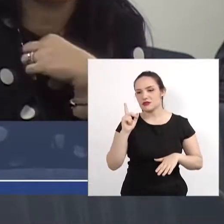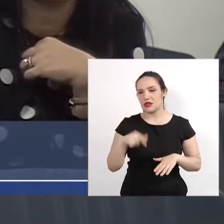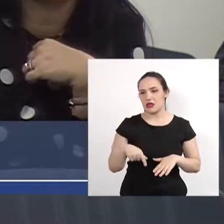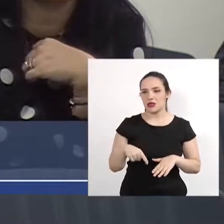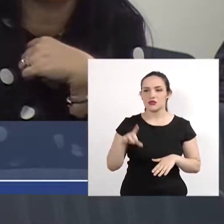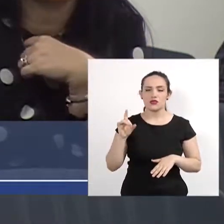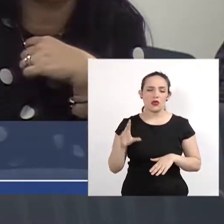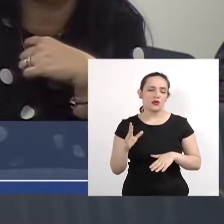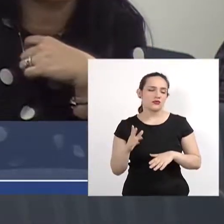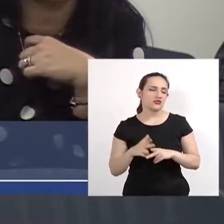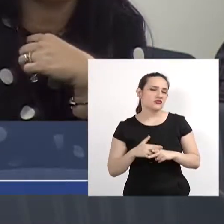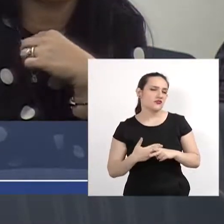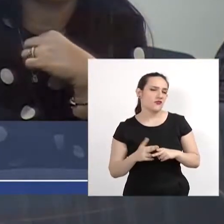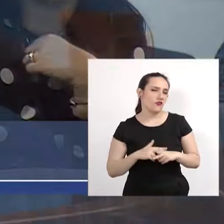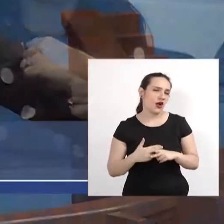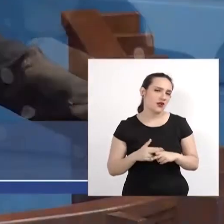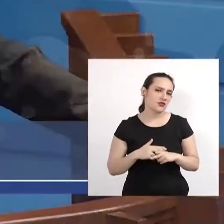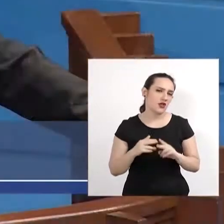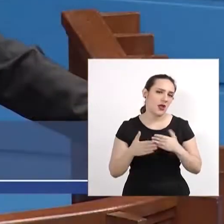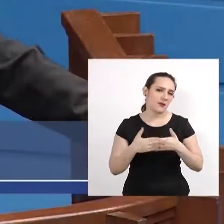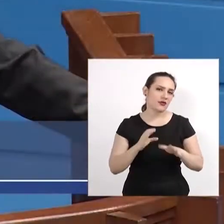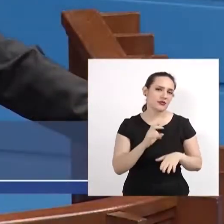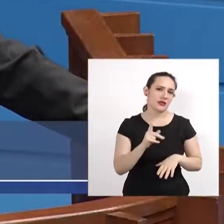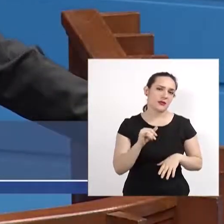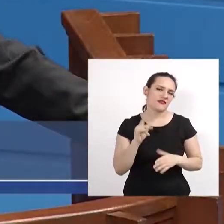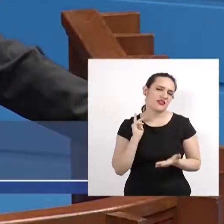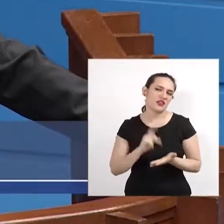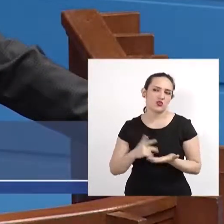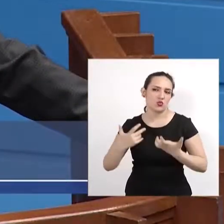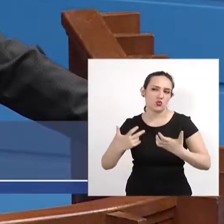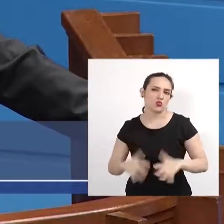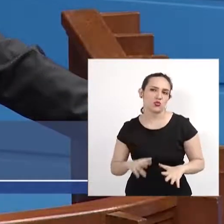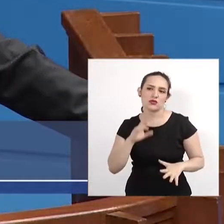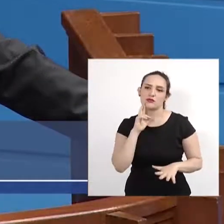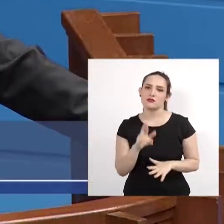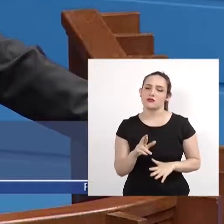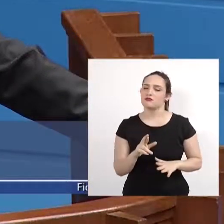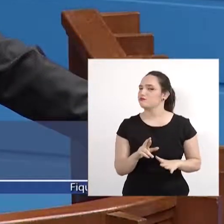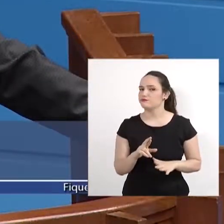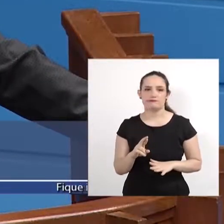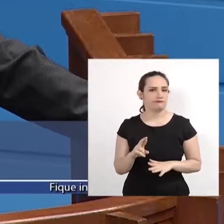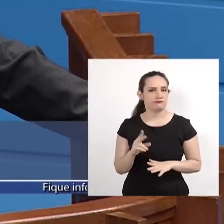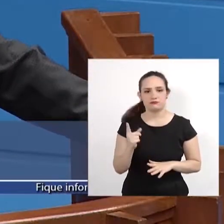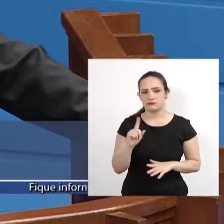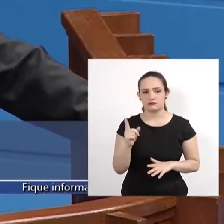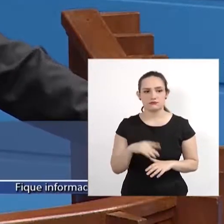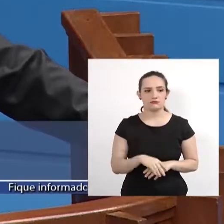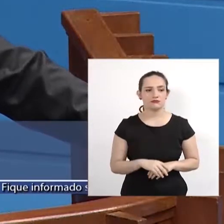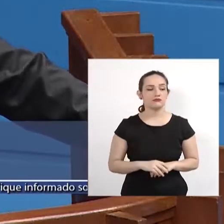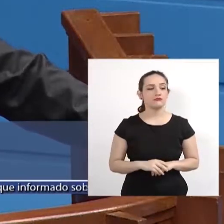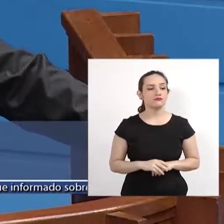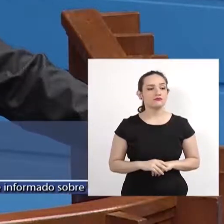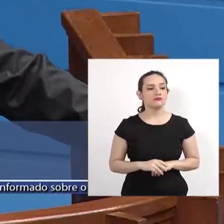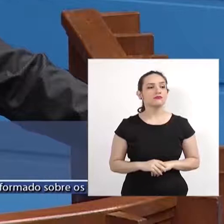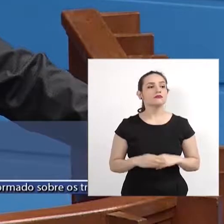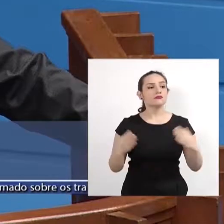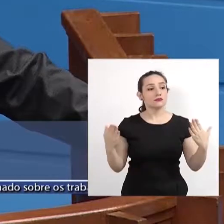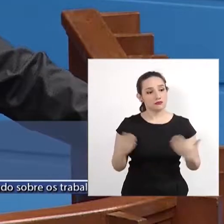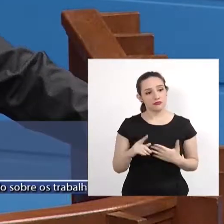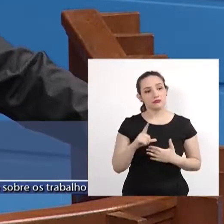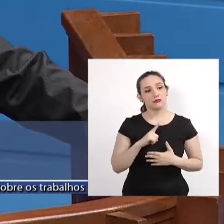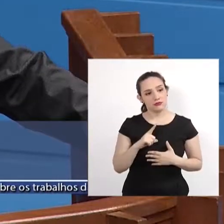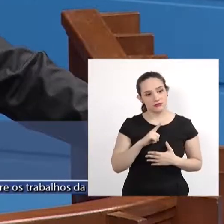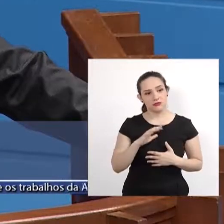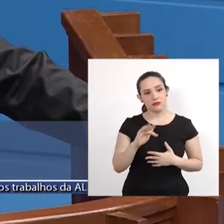para inglês ver. Na realidade, não queriam um resultado concreto. E agora, com esse fato determinado